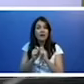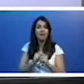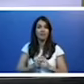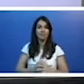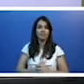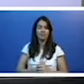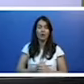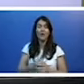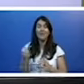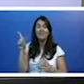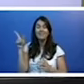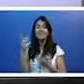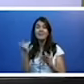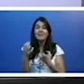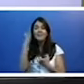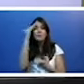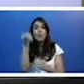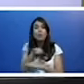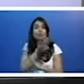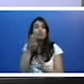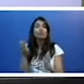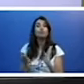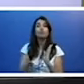total, eu quero descobrir